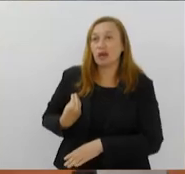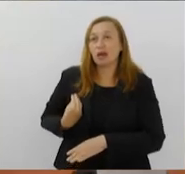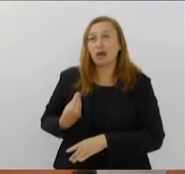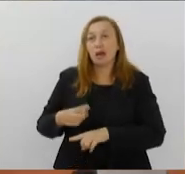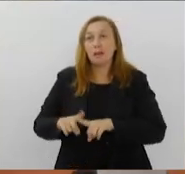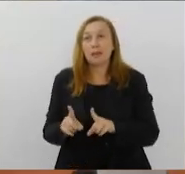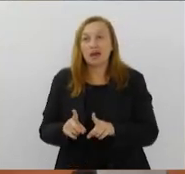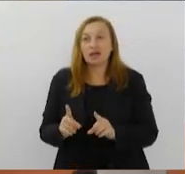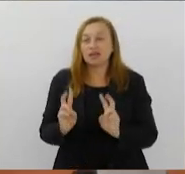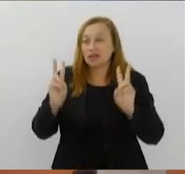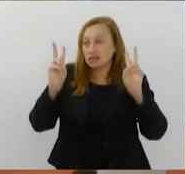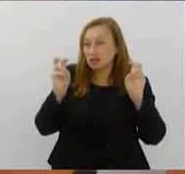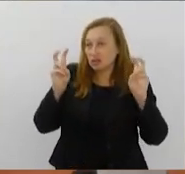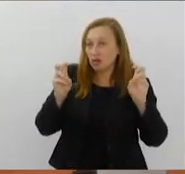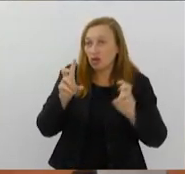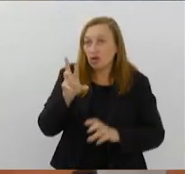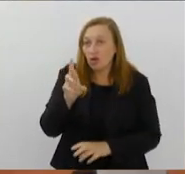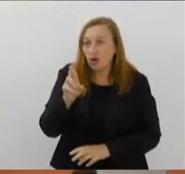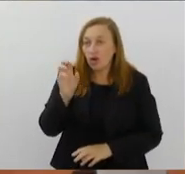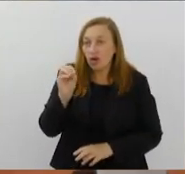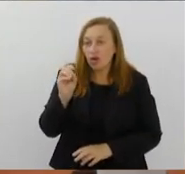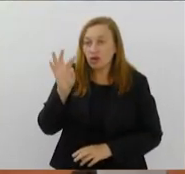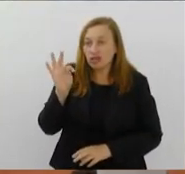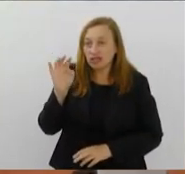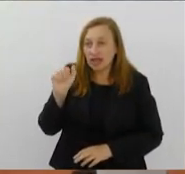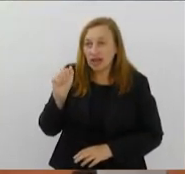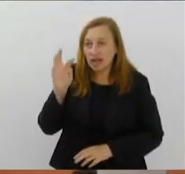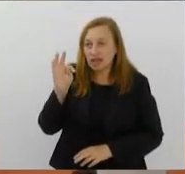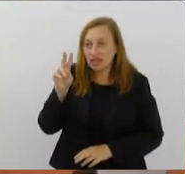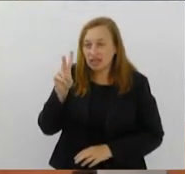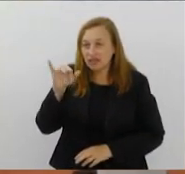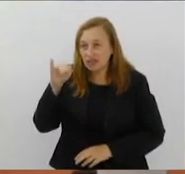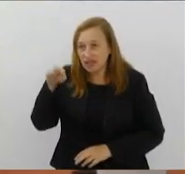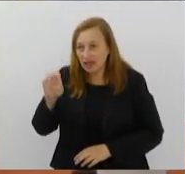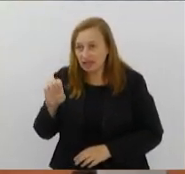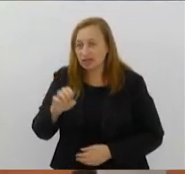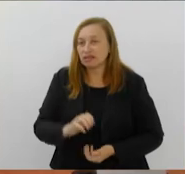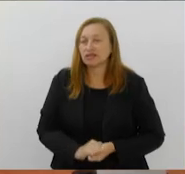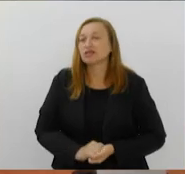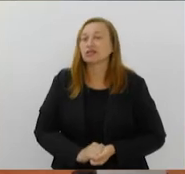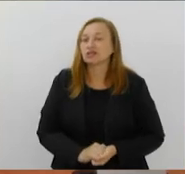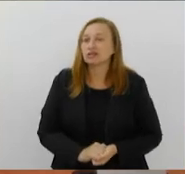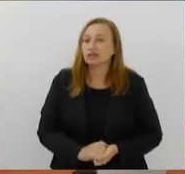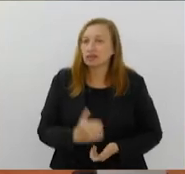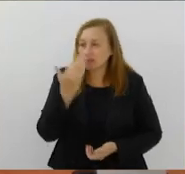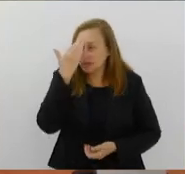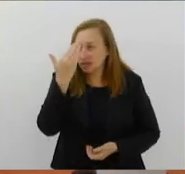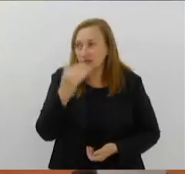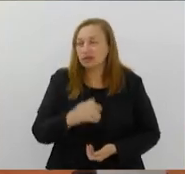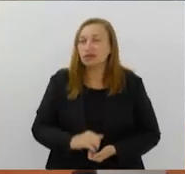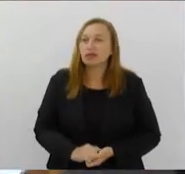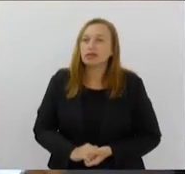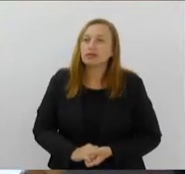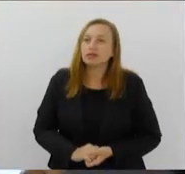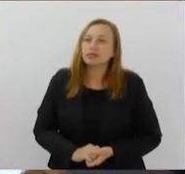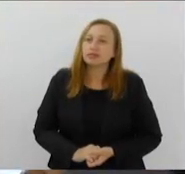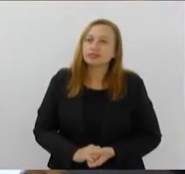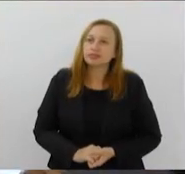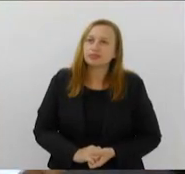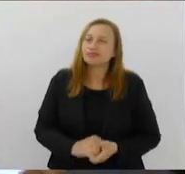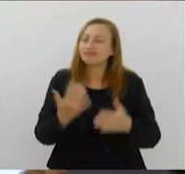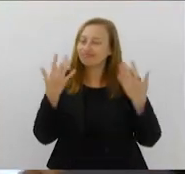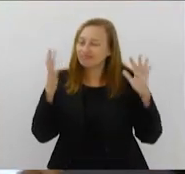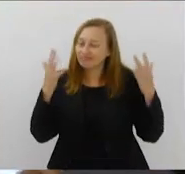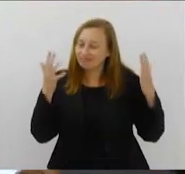essa questão da alta rotatividade. E queria que o Leonardo falasse um pouco para a gente sobre isso. Muito obrigado pela oportunidade.